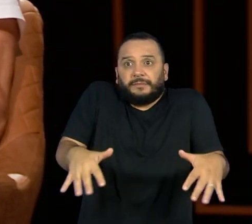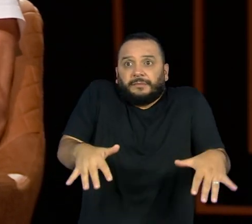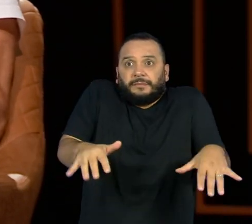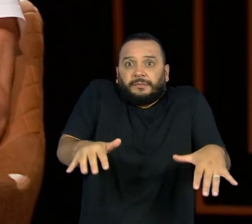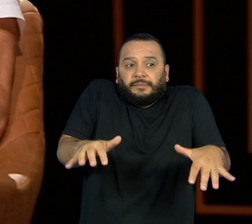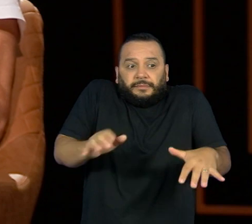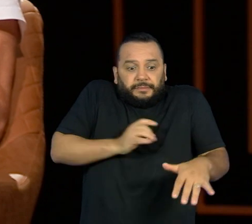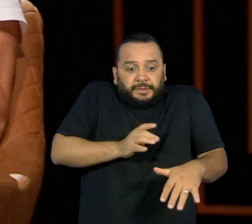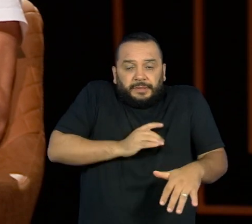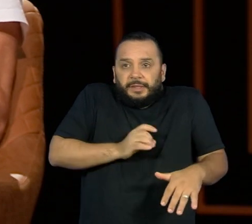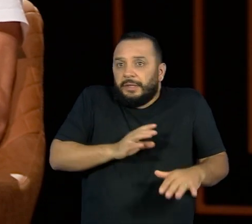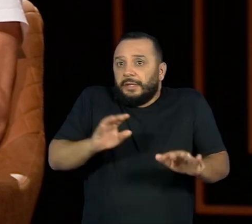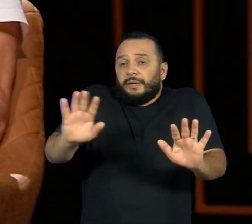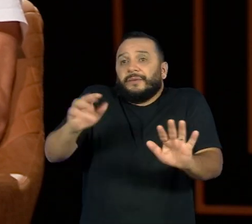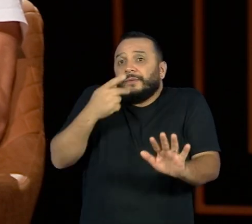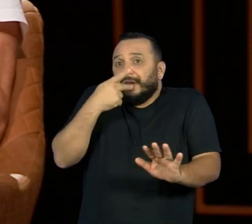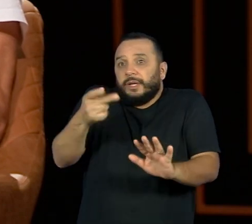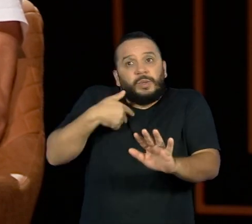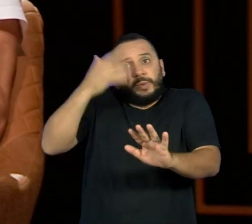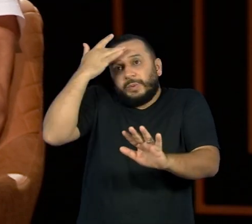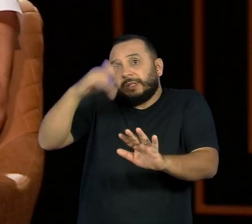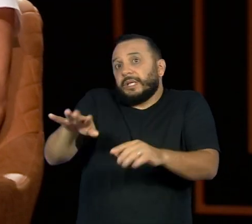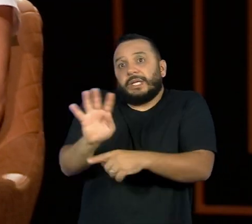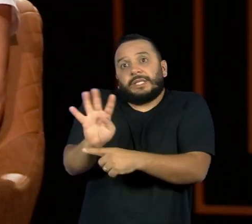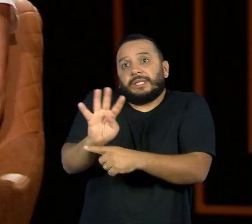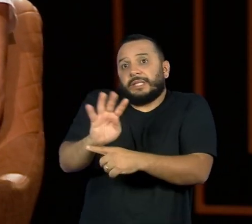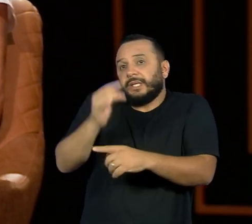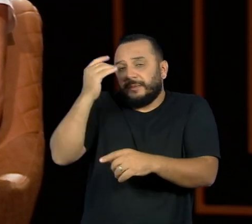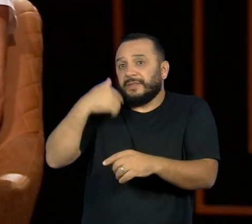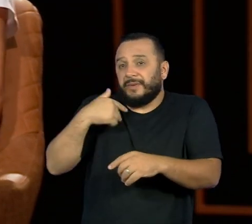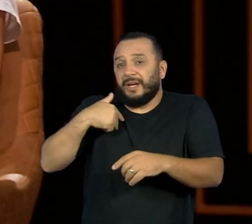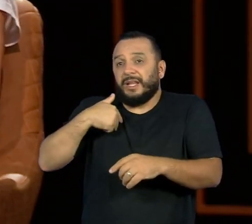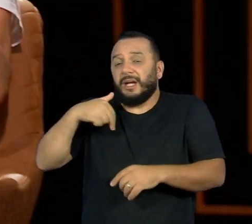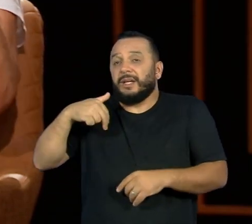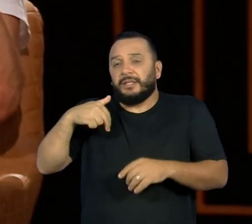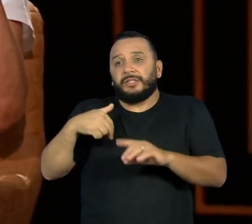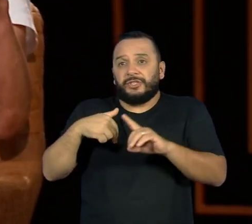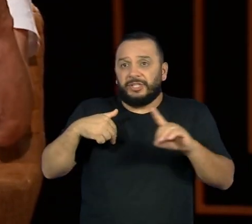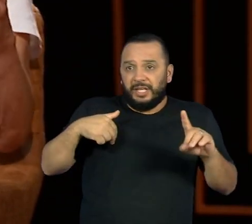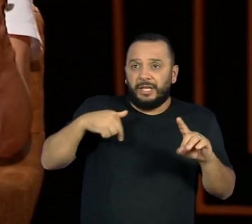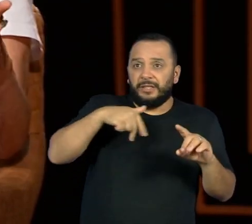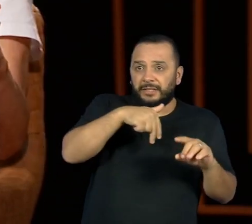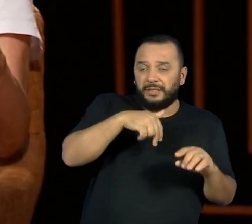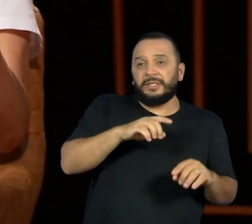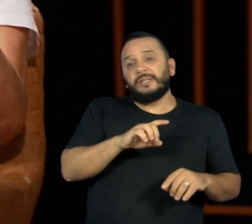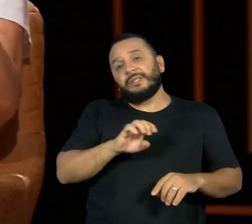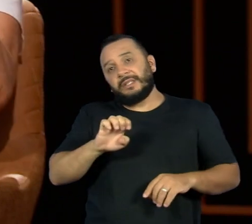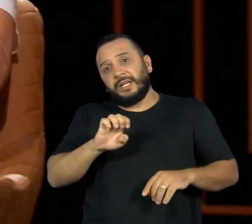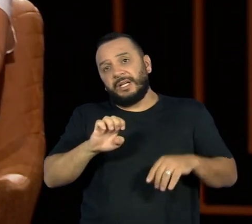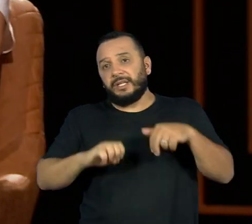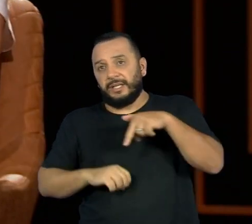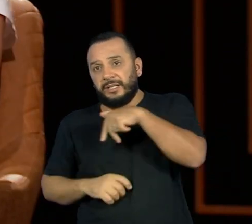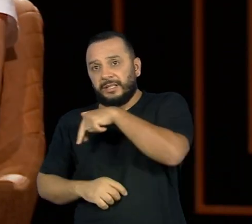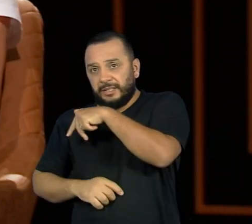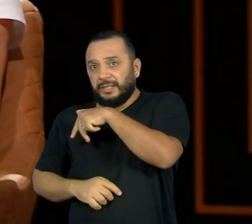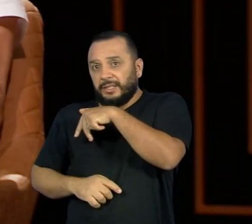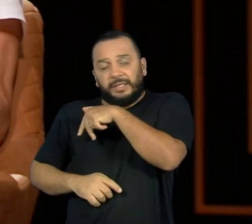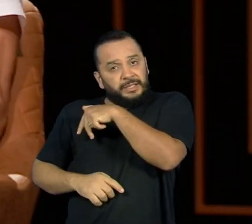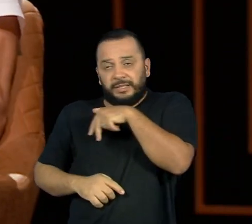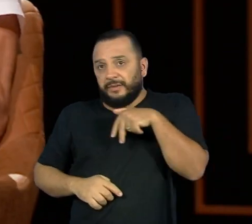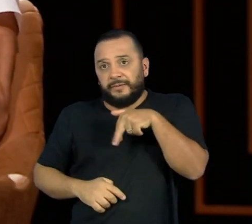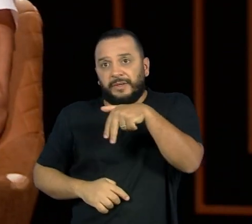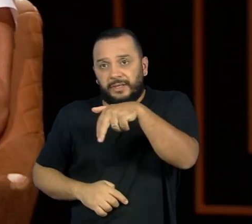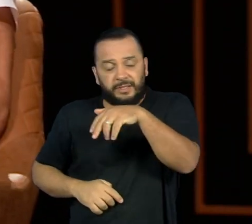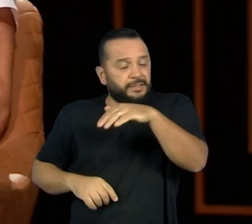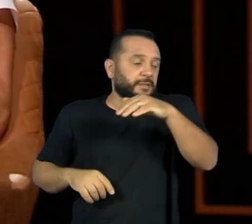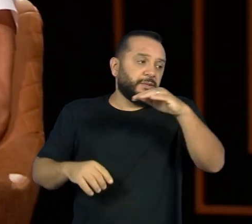eu falei para a Laís, não sei fazer cinema. Você fala para mim, vai para a direita, eu vou para a direita. Você fala, vai para a esquerda, eu vou para a esquerda. Fala, olha aqui, você olha para frente.